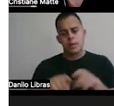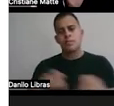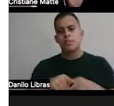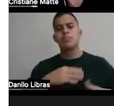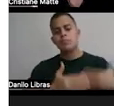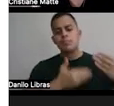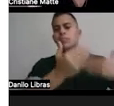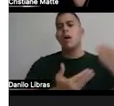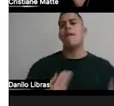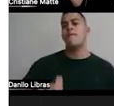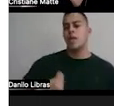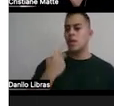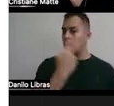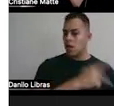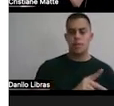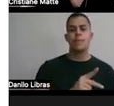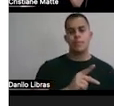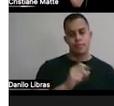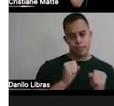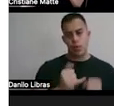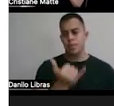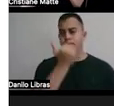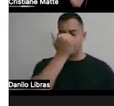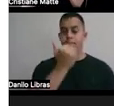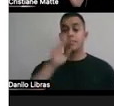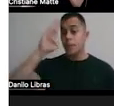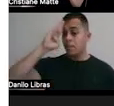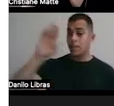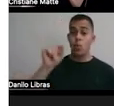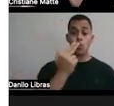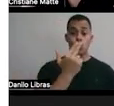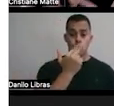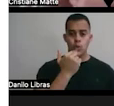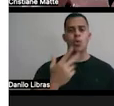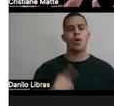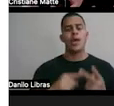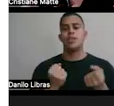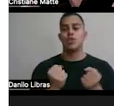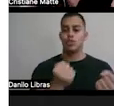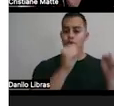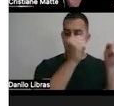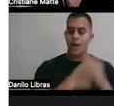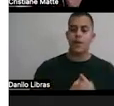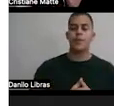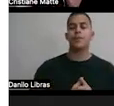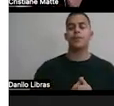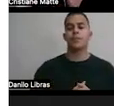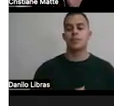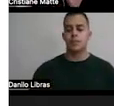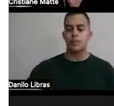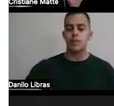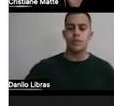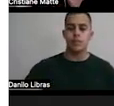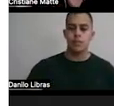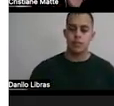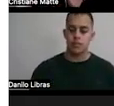ao longo da vida toda. Então, principalmente a nutrição, o estresse, né? Vocês certamente estão